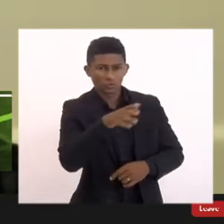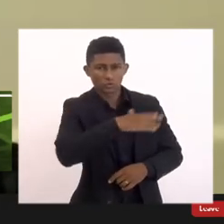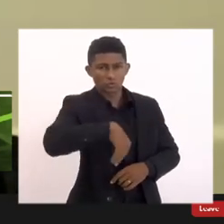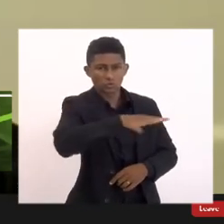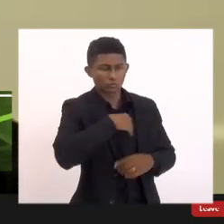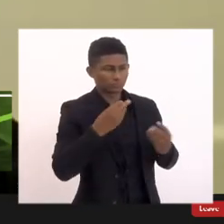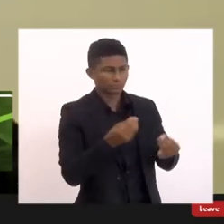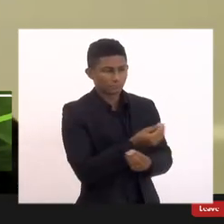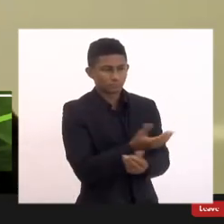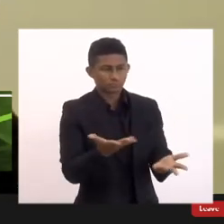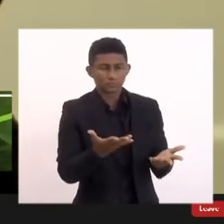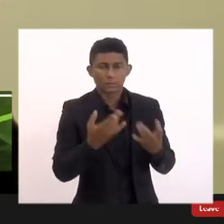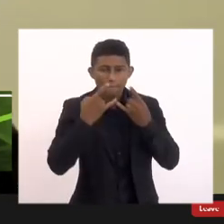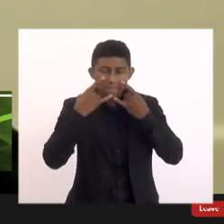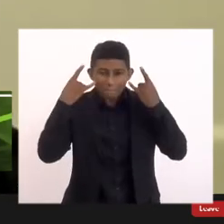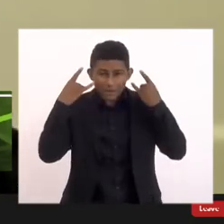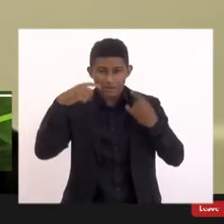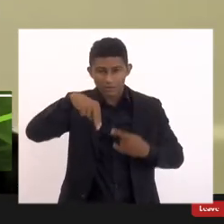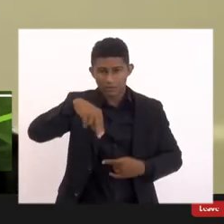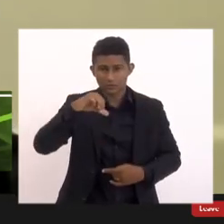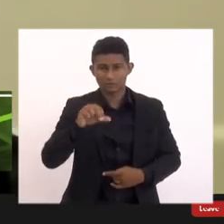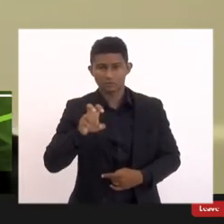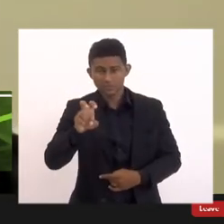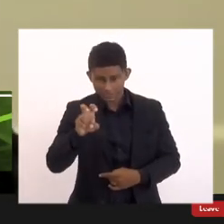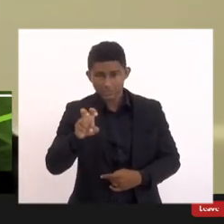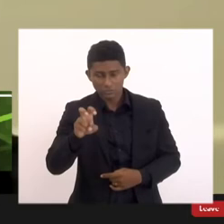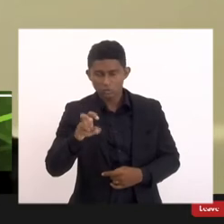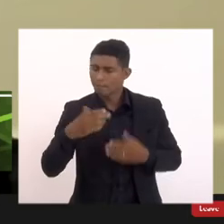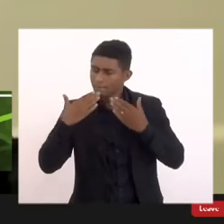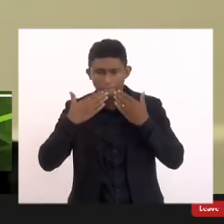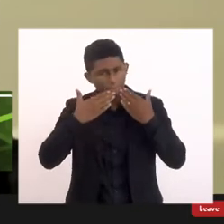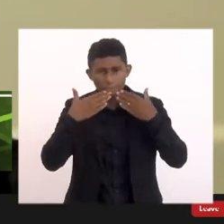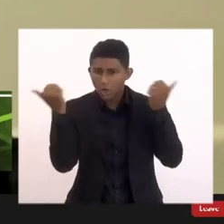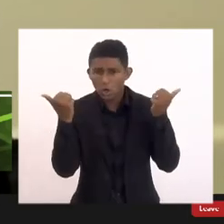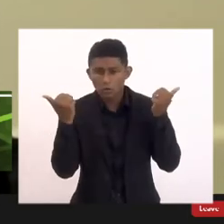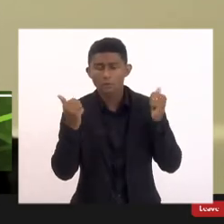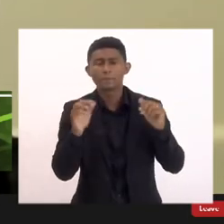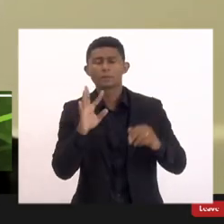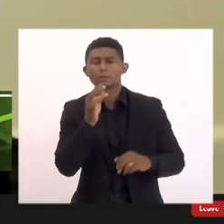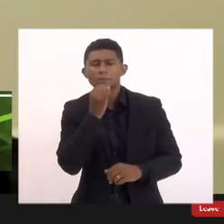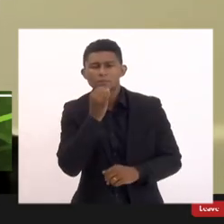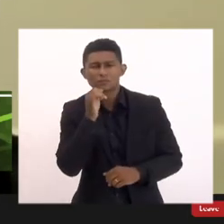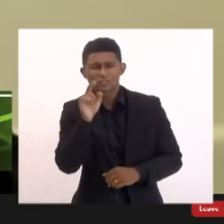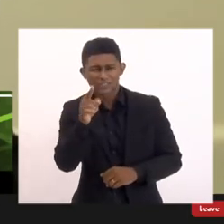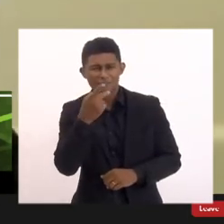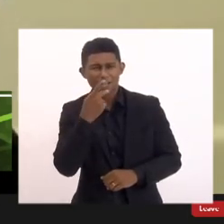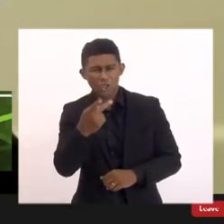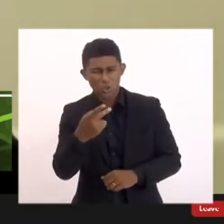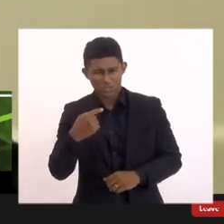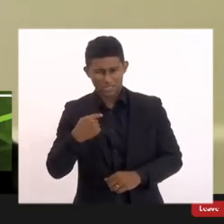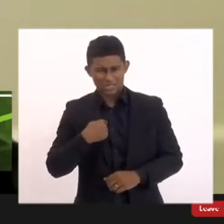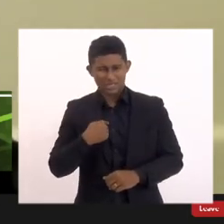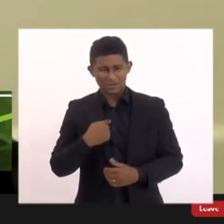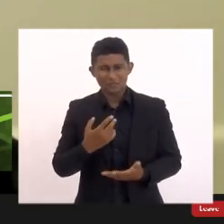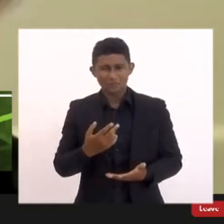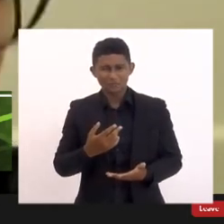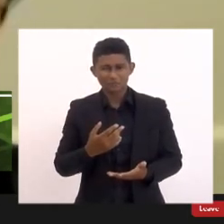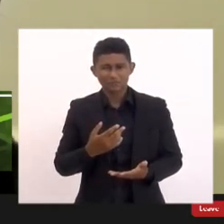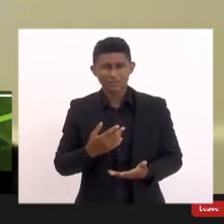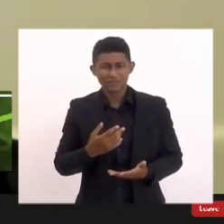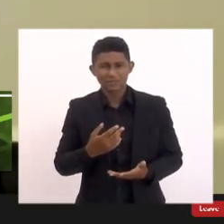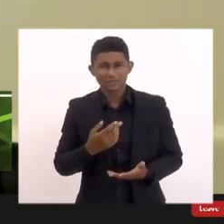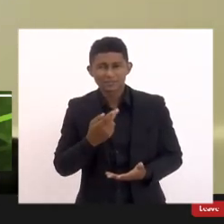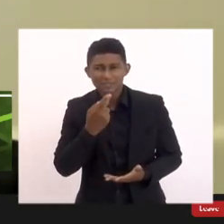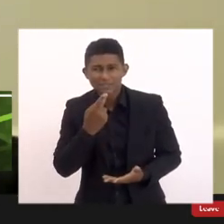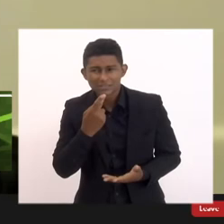máscara N95, sem dúvida, é a melhor da escola. Quando você colocou aqui que eu disse que a máscara é para uso...